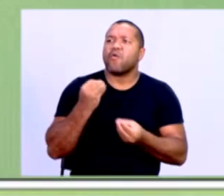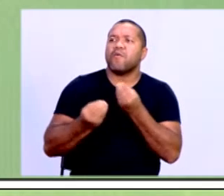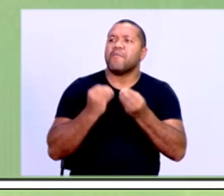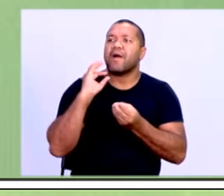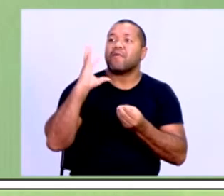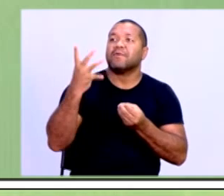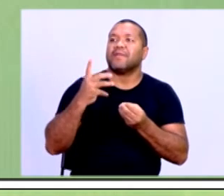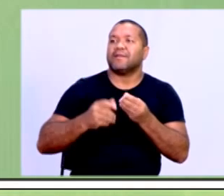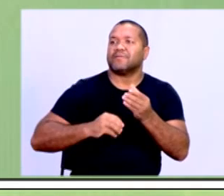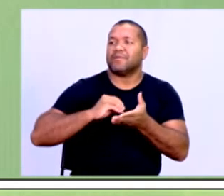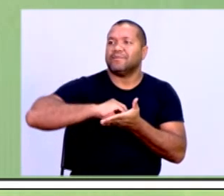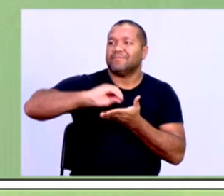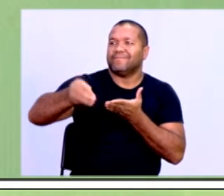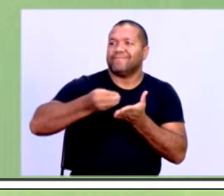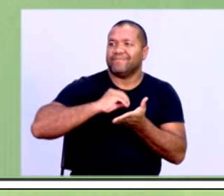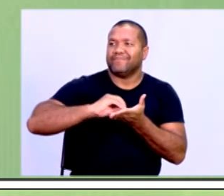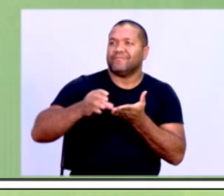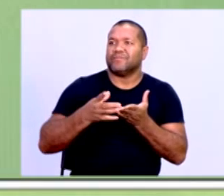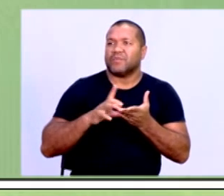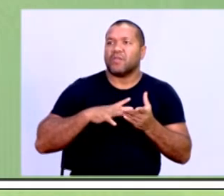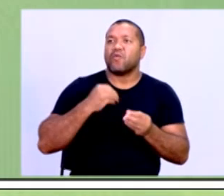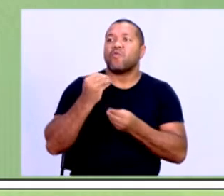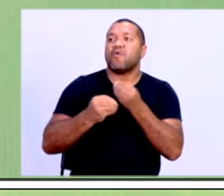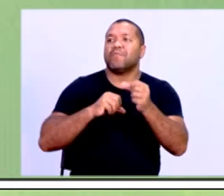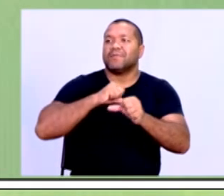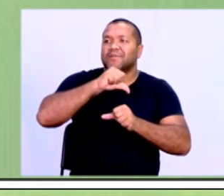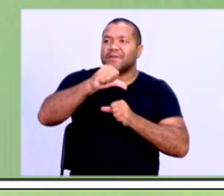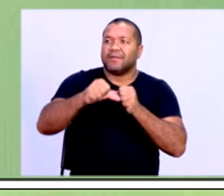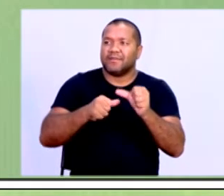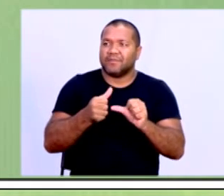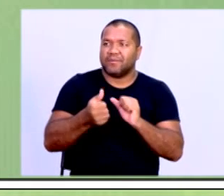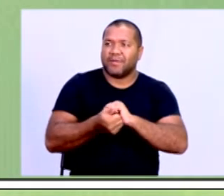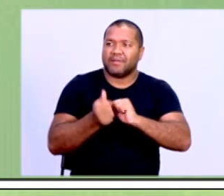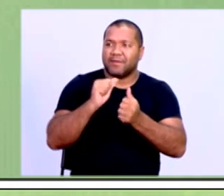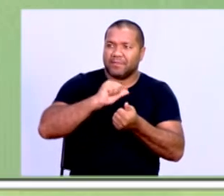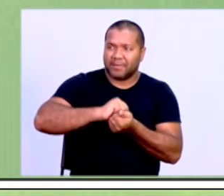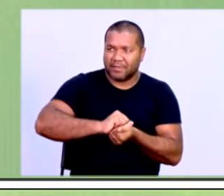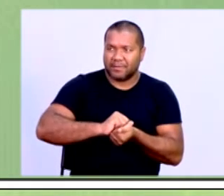as transformações que são aplicadas à medida que os